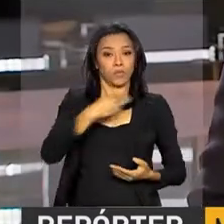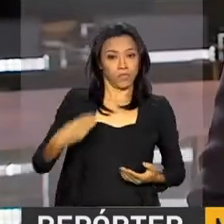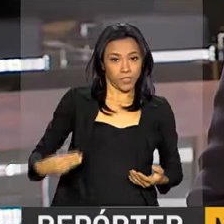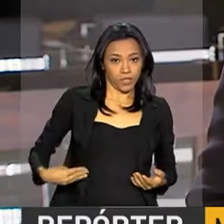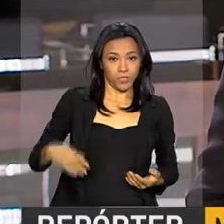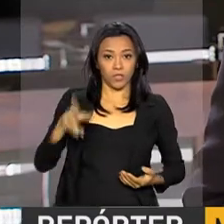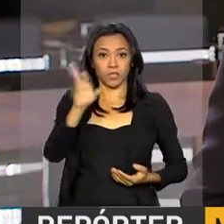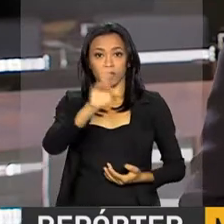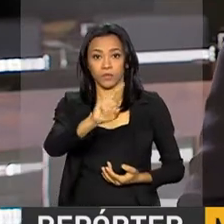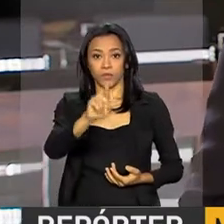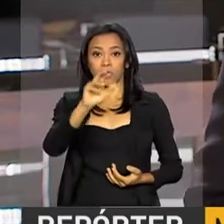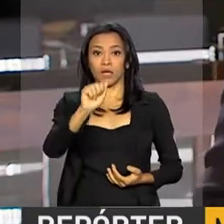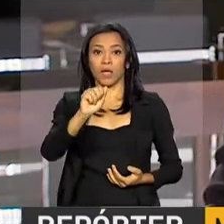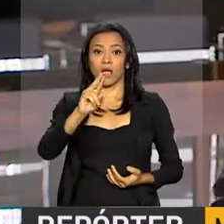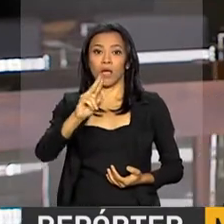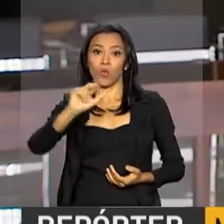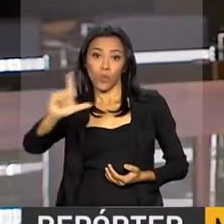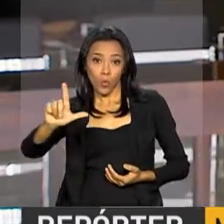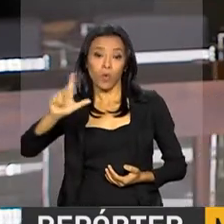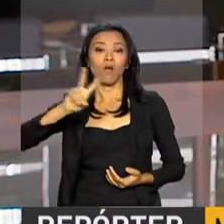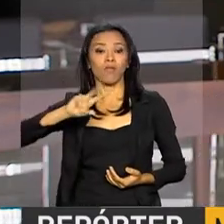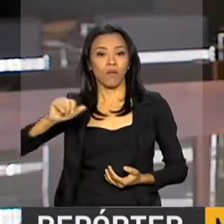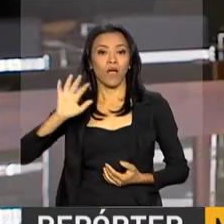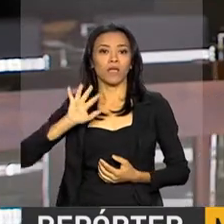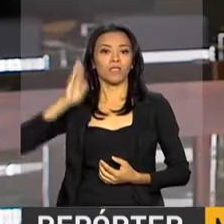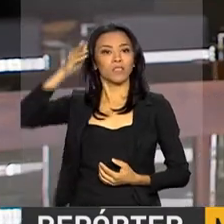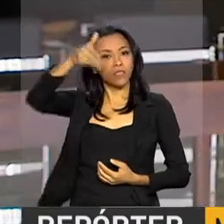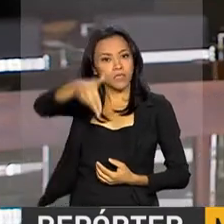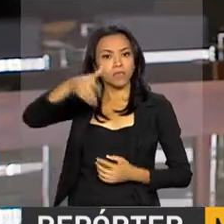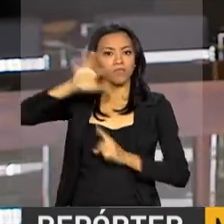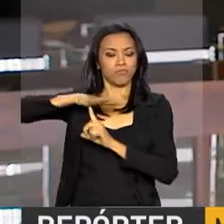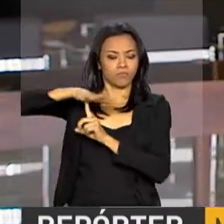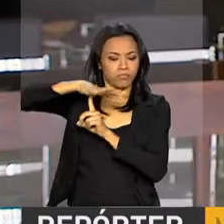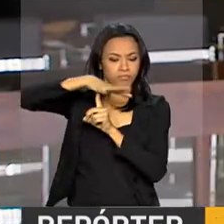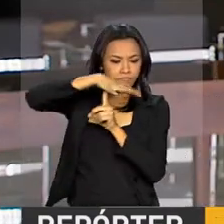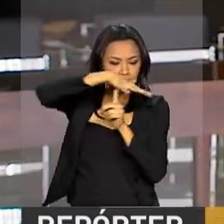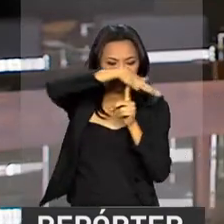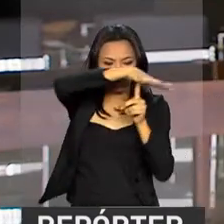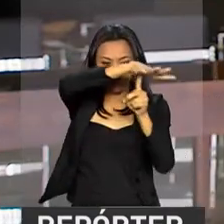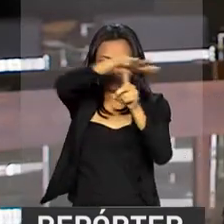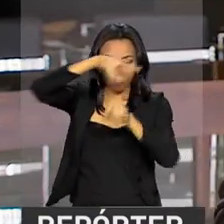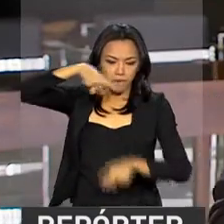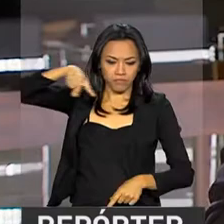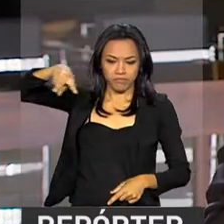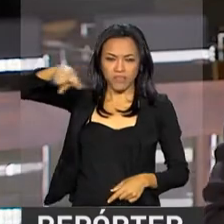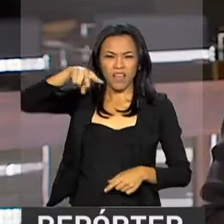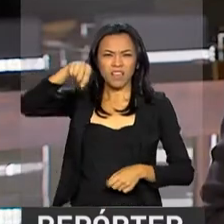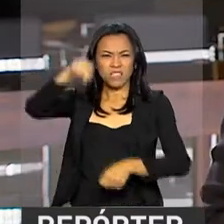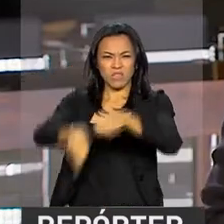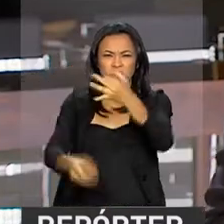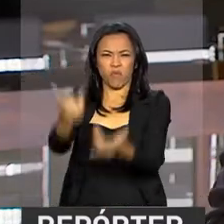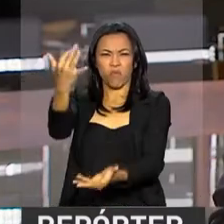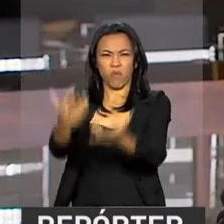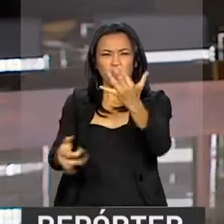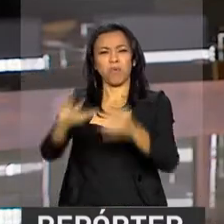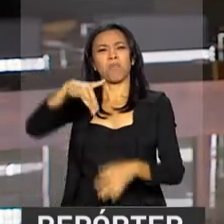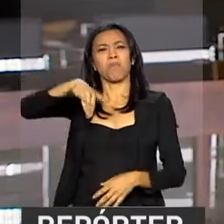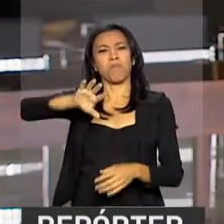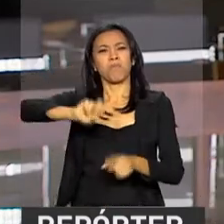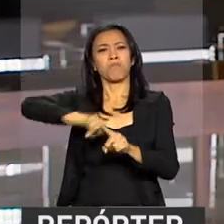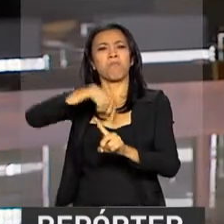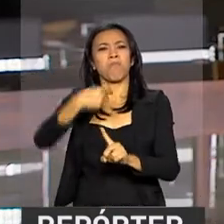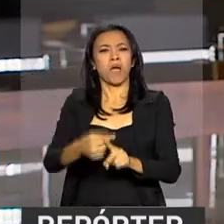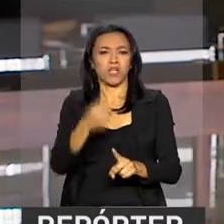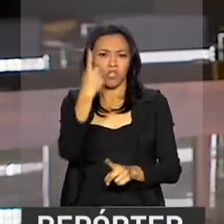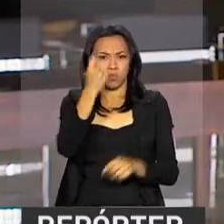jungmann vai fazer um sobrevôo às áreas atingidas pelo incêndio que há mais de uma semana consome o